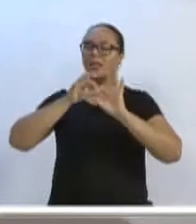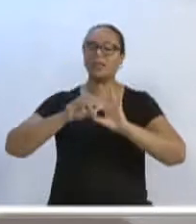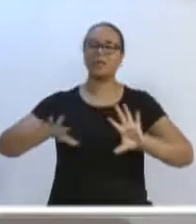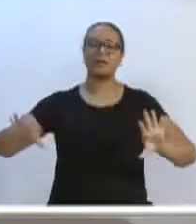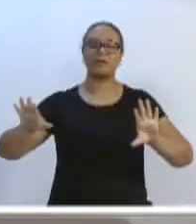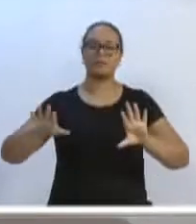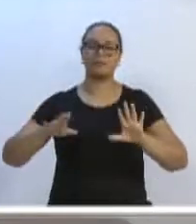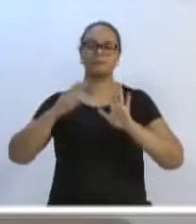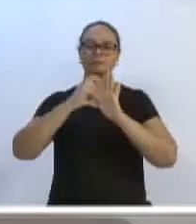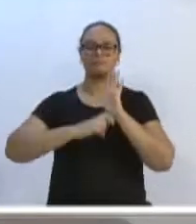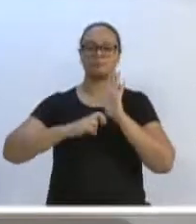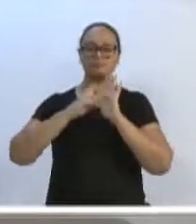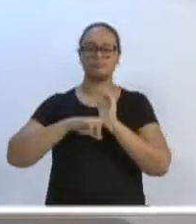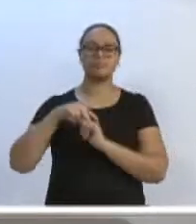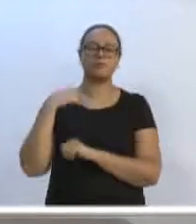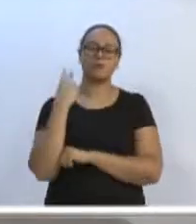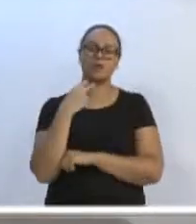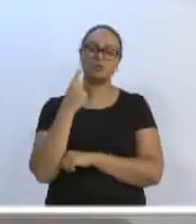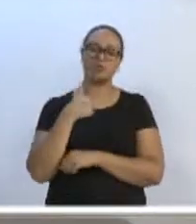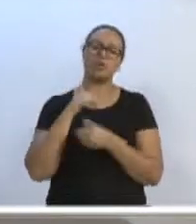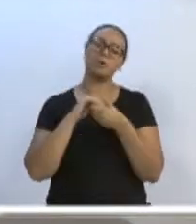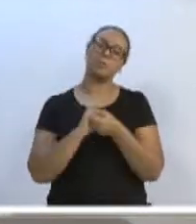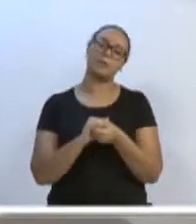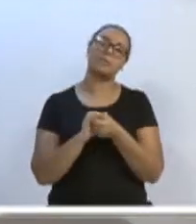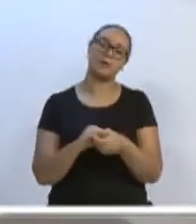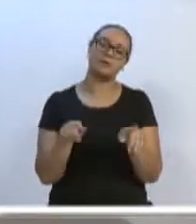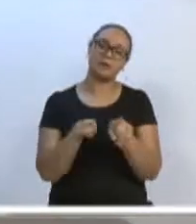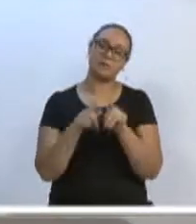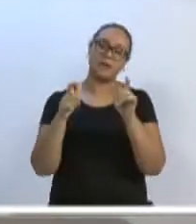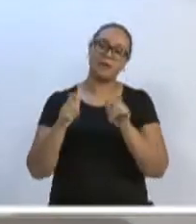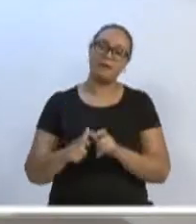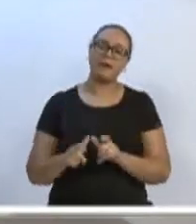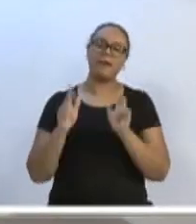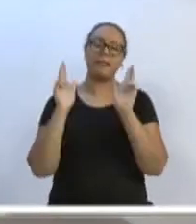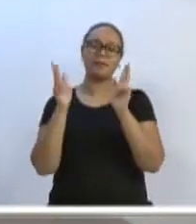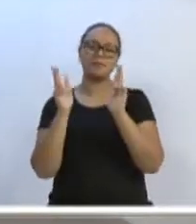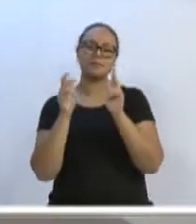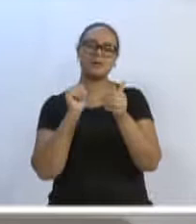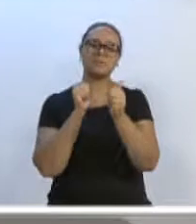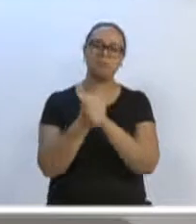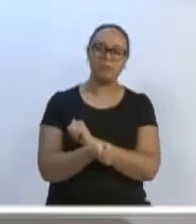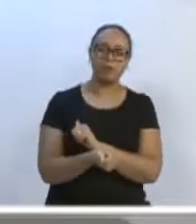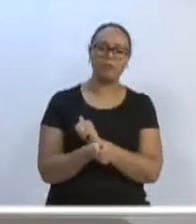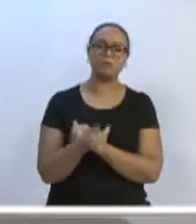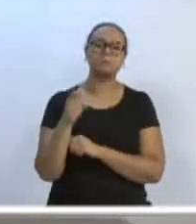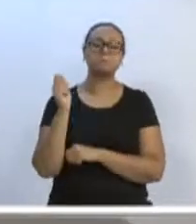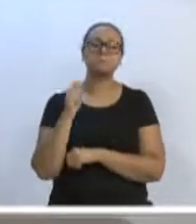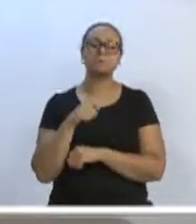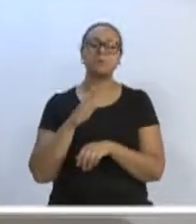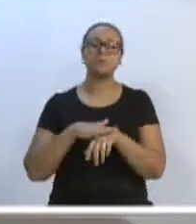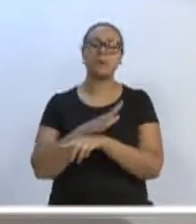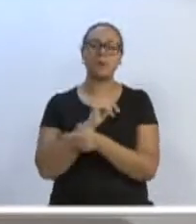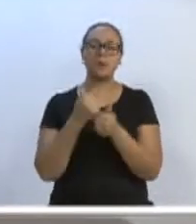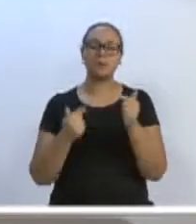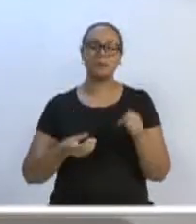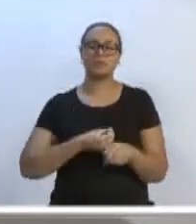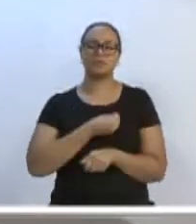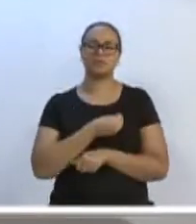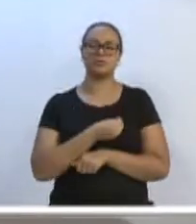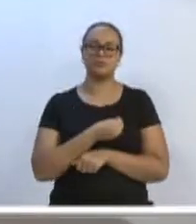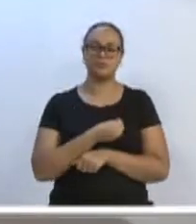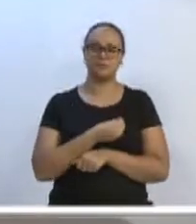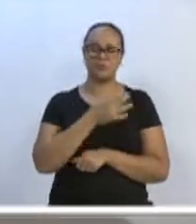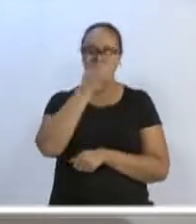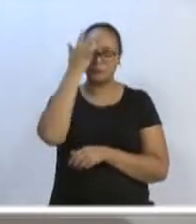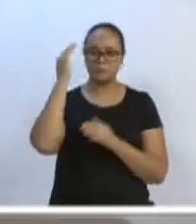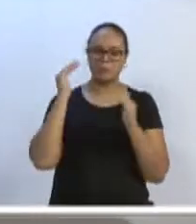o diretor eu quero aqui cumprimentar por esta área de lazer esporte proporcionando mais qualidade de vida também para a